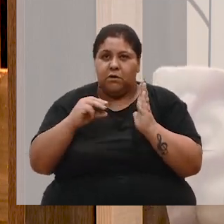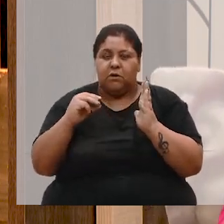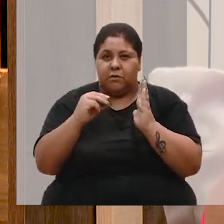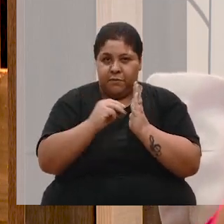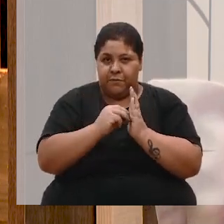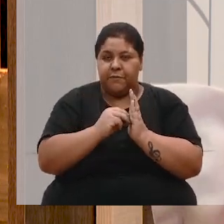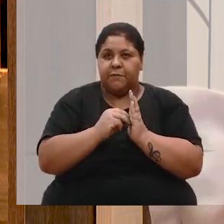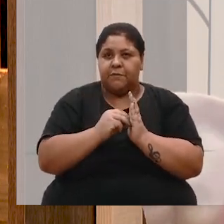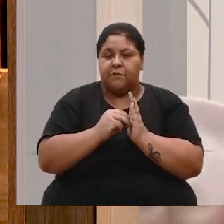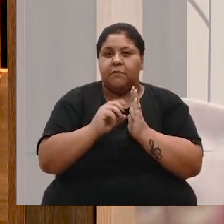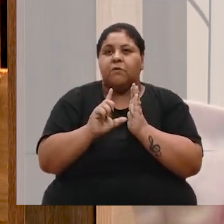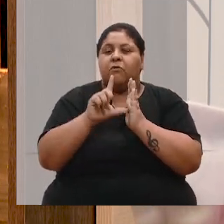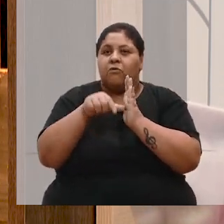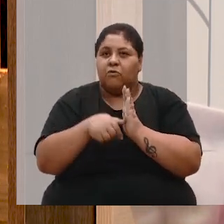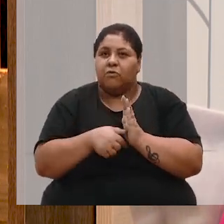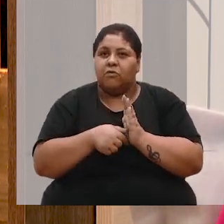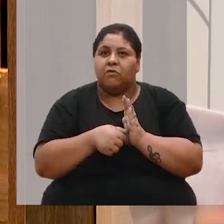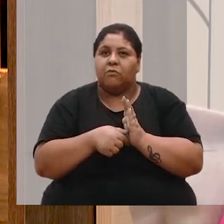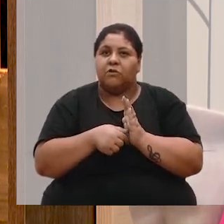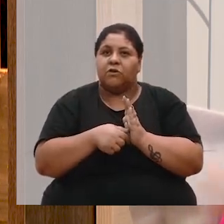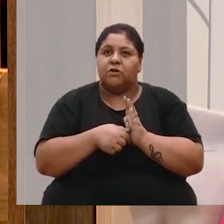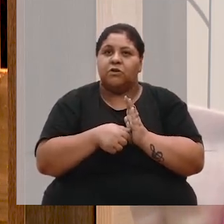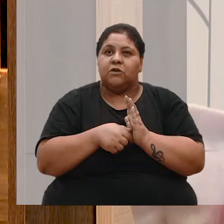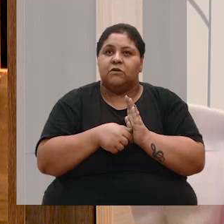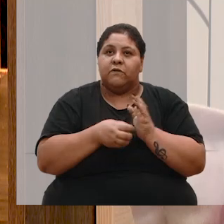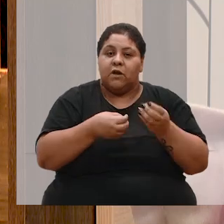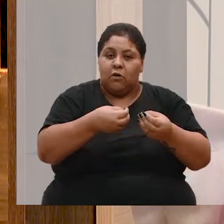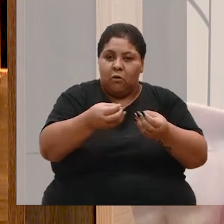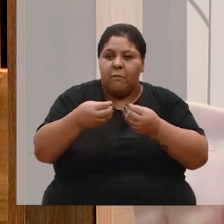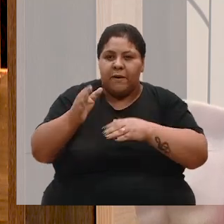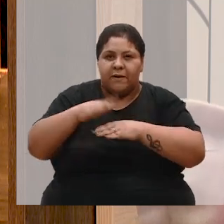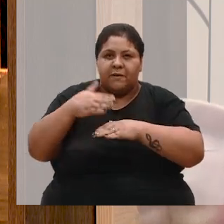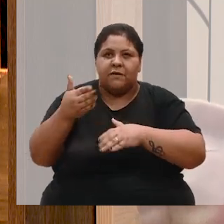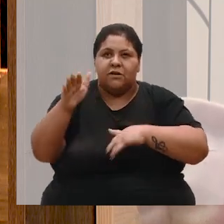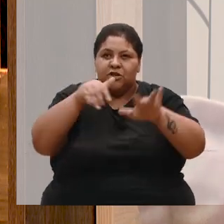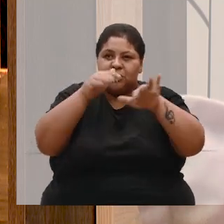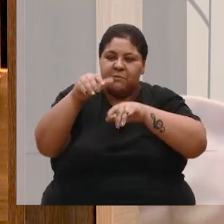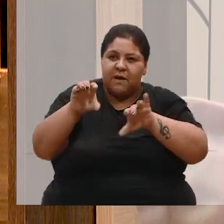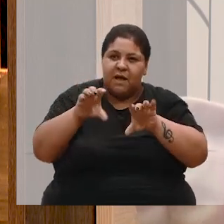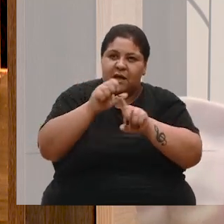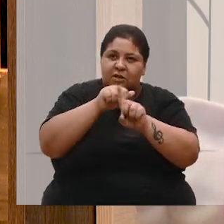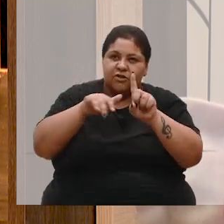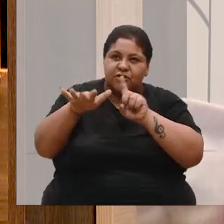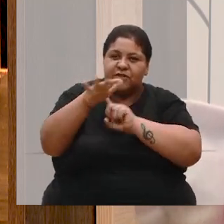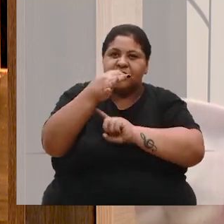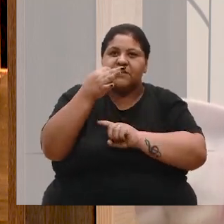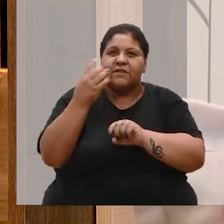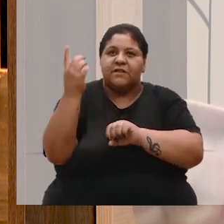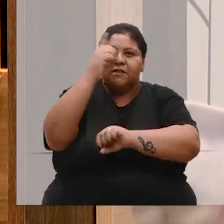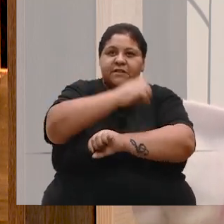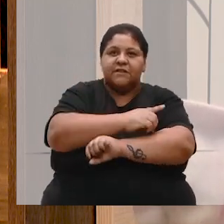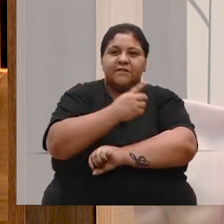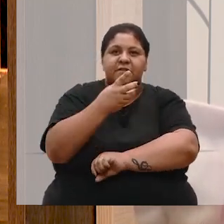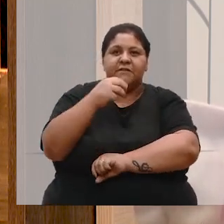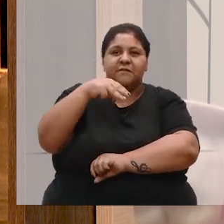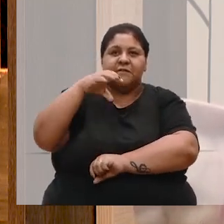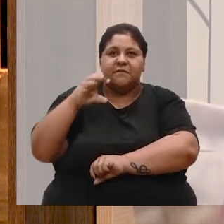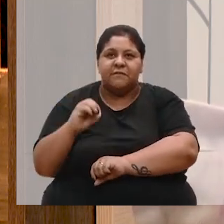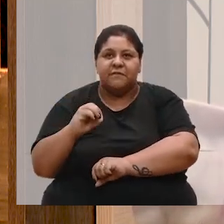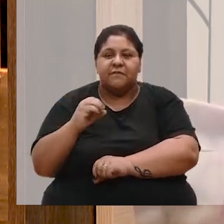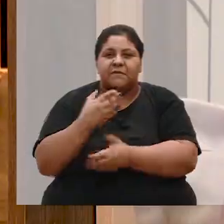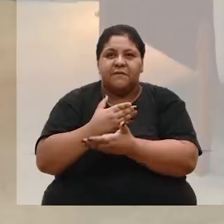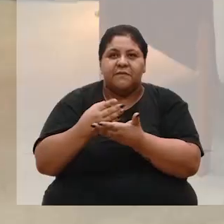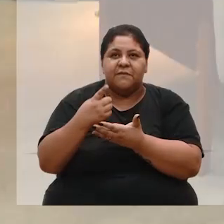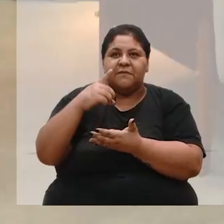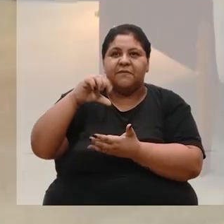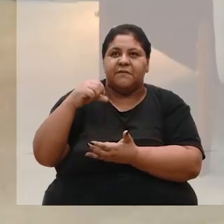momento. E depois a gente vai adquirindo outro. Então quero convidar você e toda a sociedade caxiense para estar no dia 14, às 19 horas, a bater um